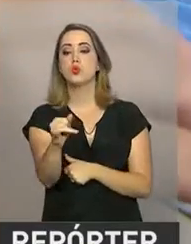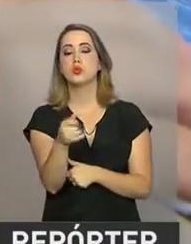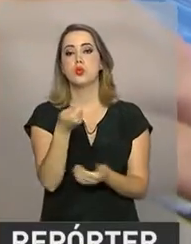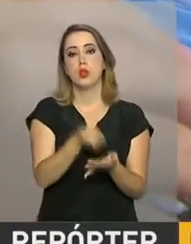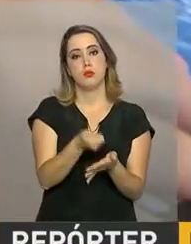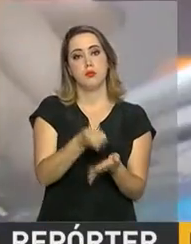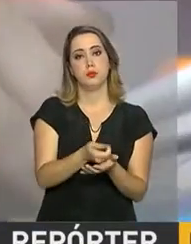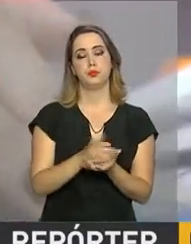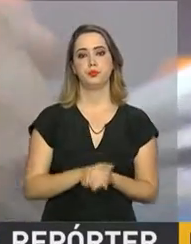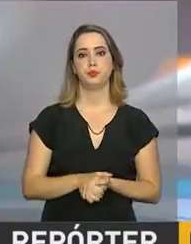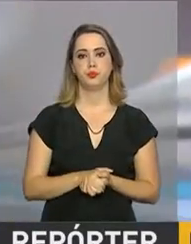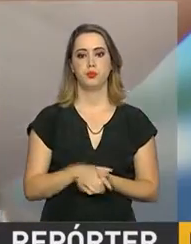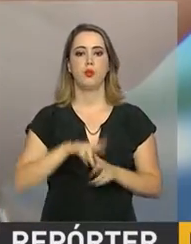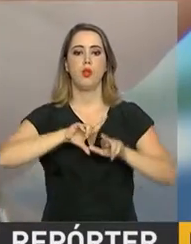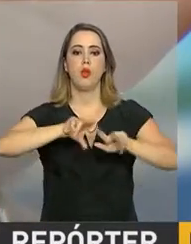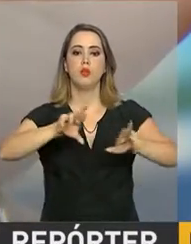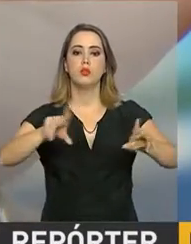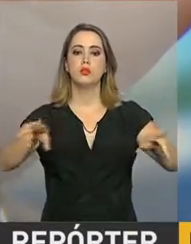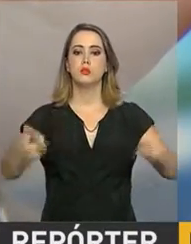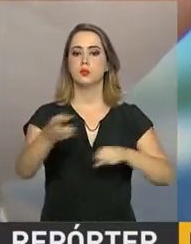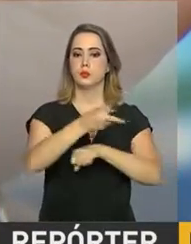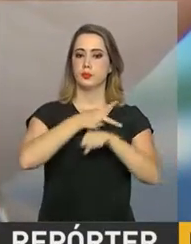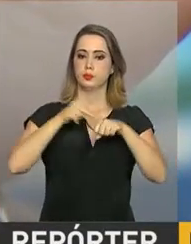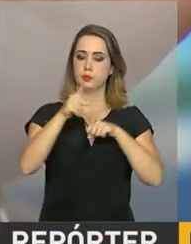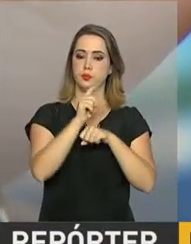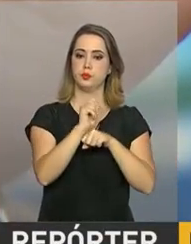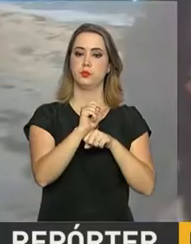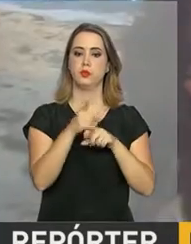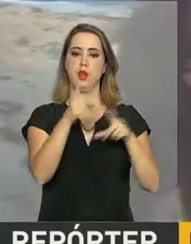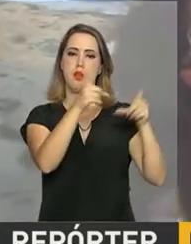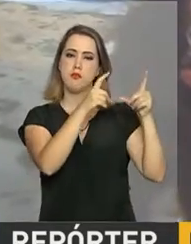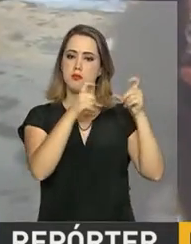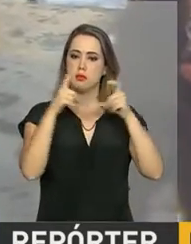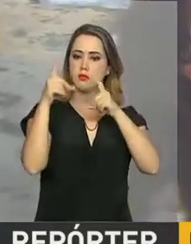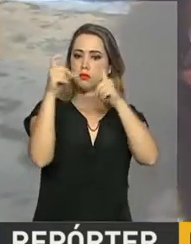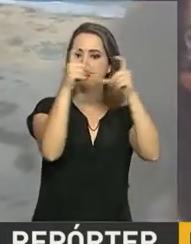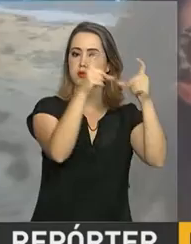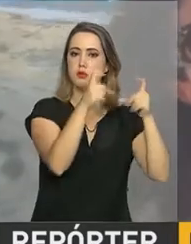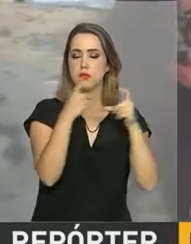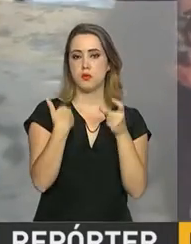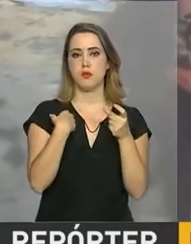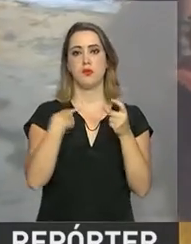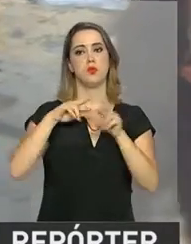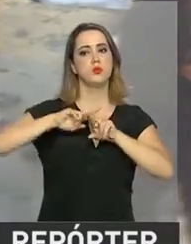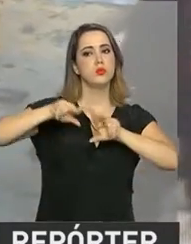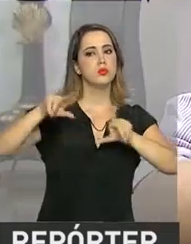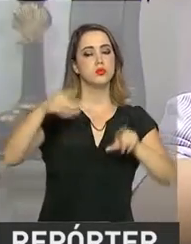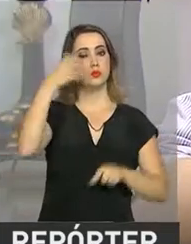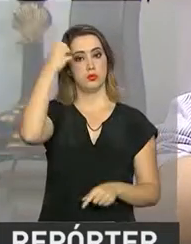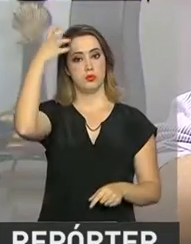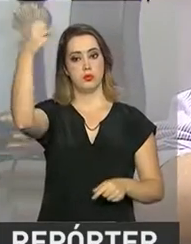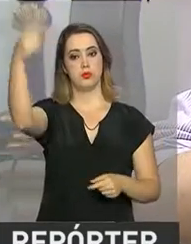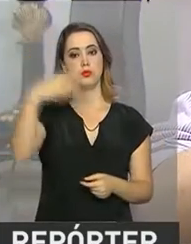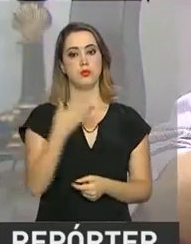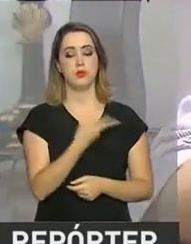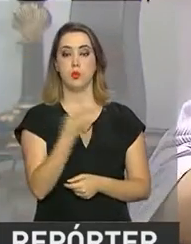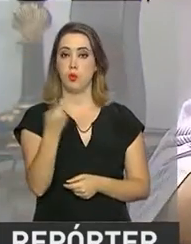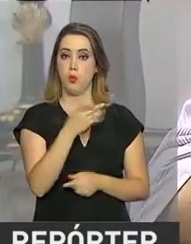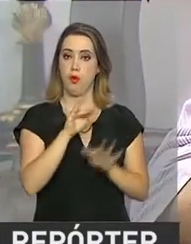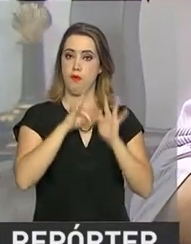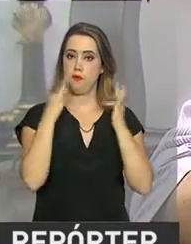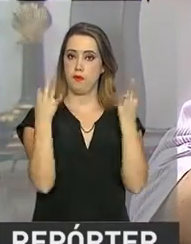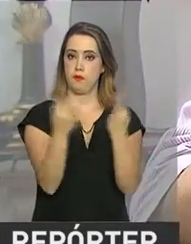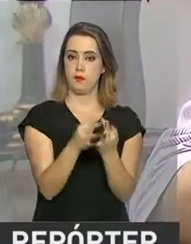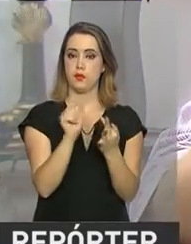méxico chile estados unidos as fotos são recordações das viagens ao exterior que marina ea família